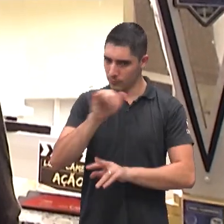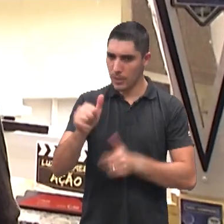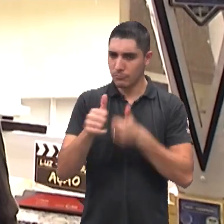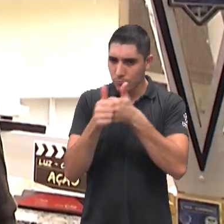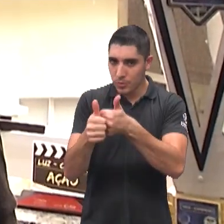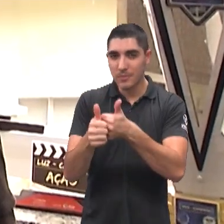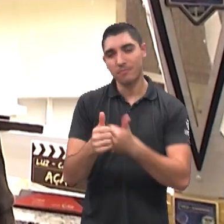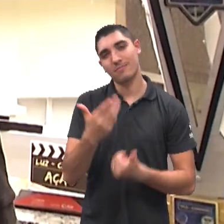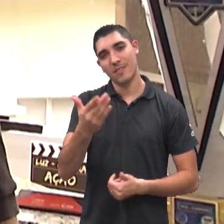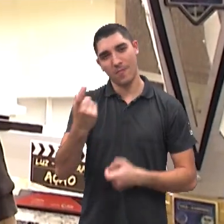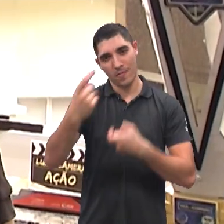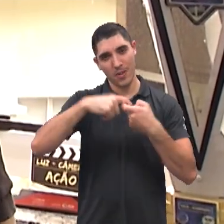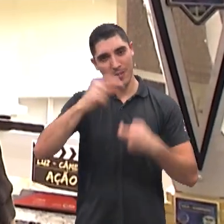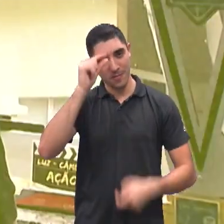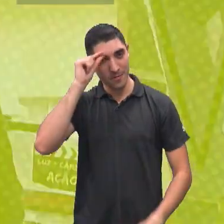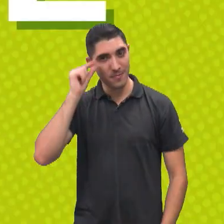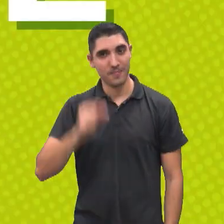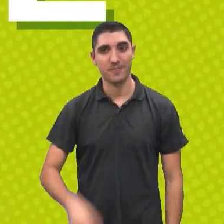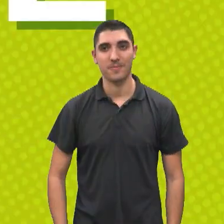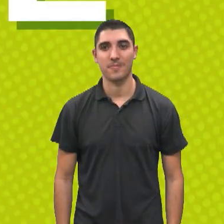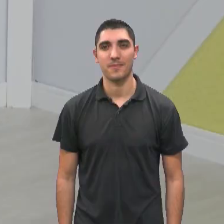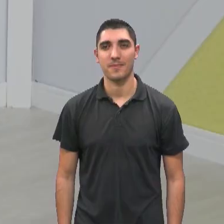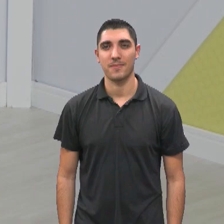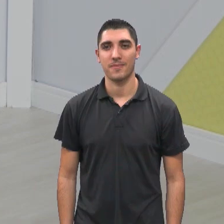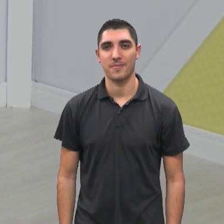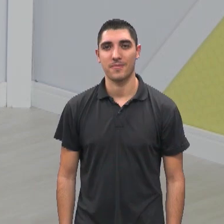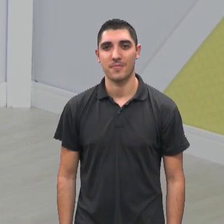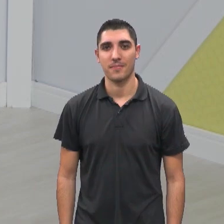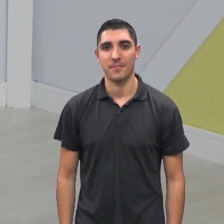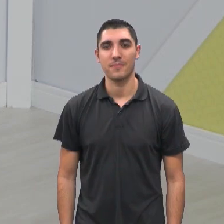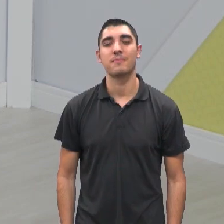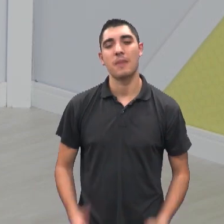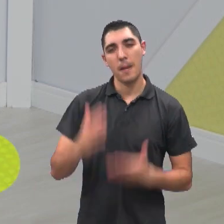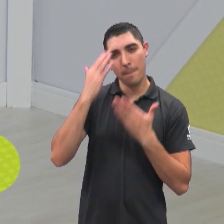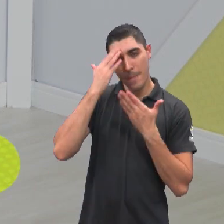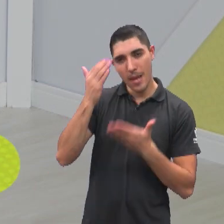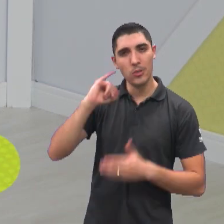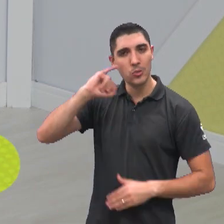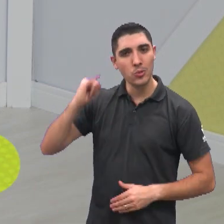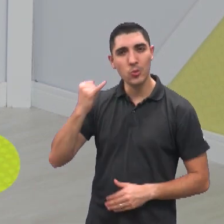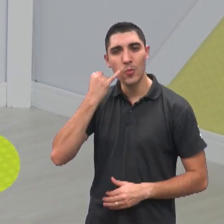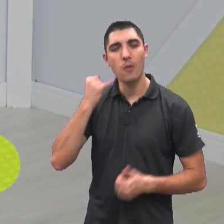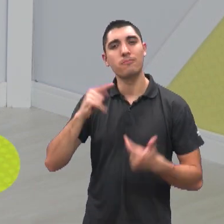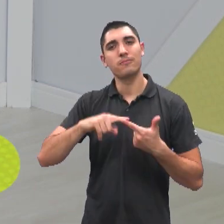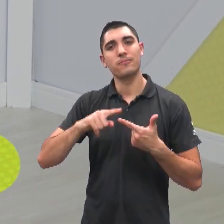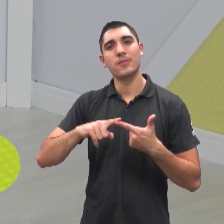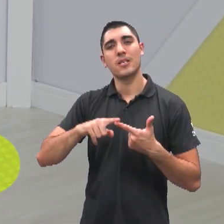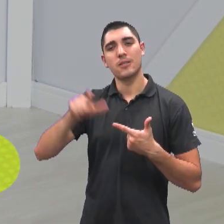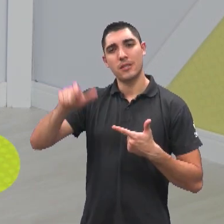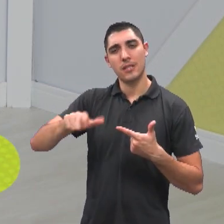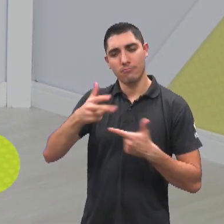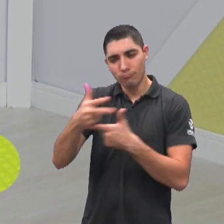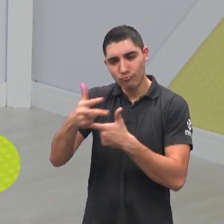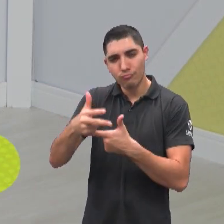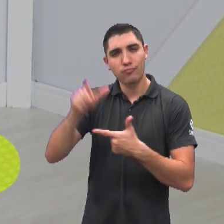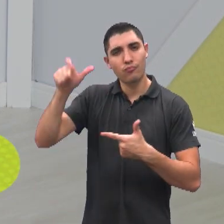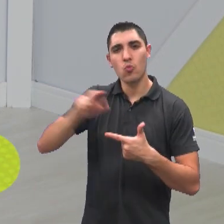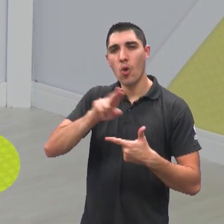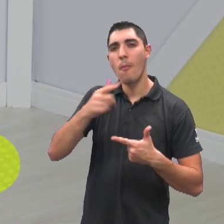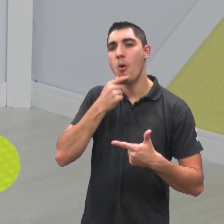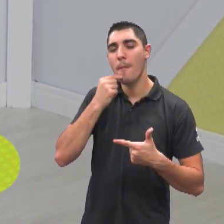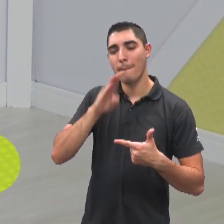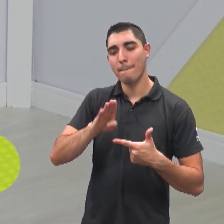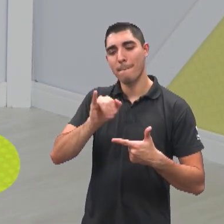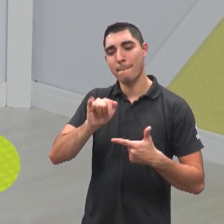Vieira? Volto com você aí no estúdio. Valeu, Joãozinho, valeu, Big, nas imagens aí, tanto ali